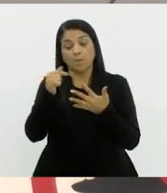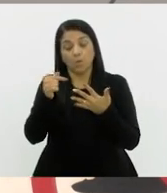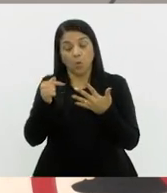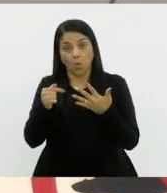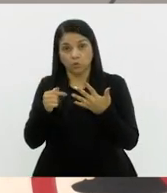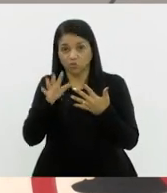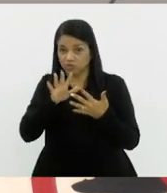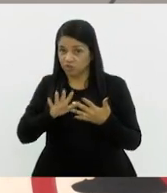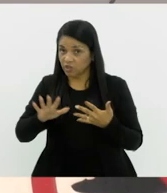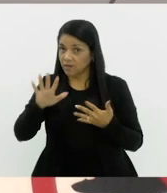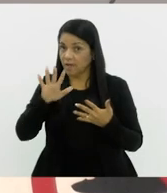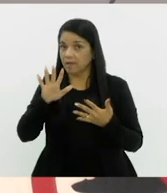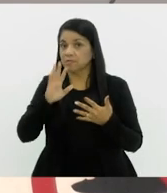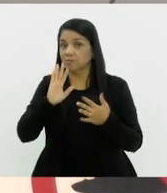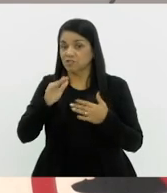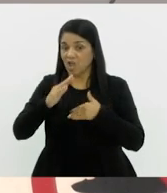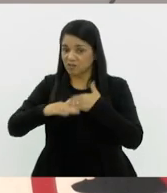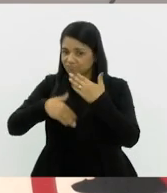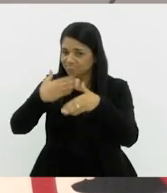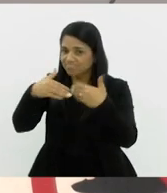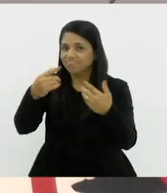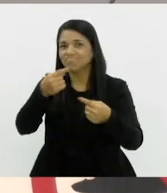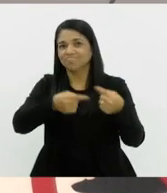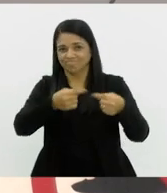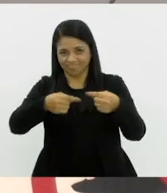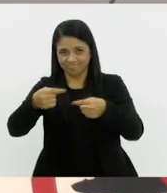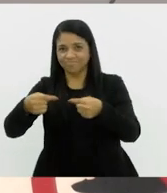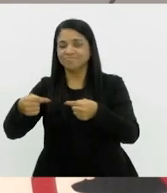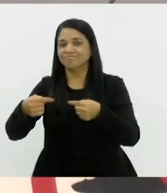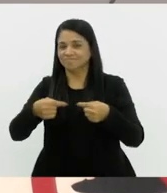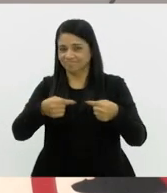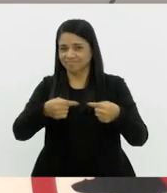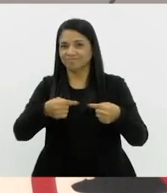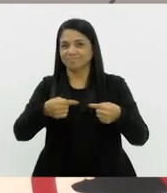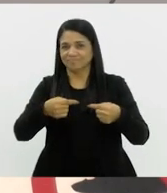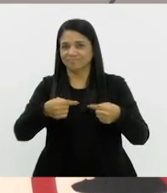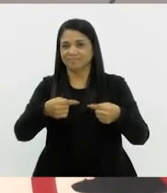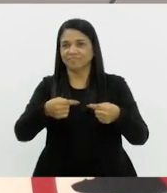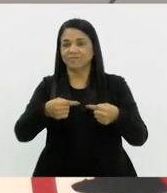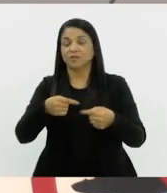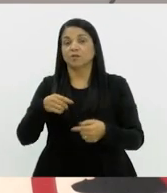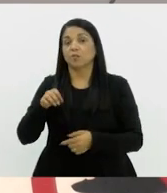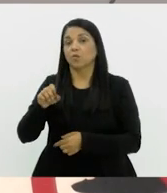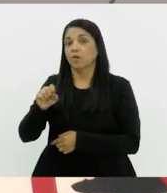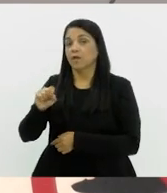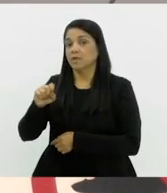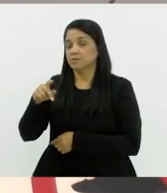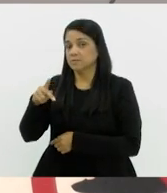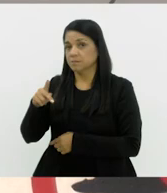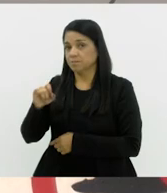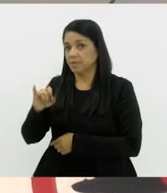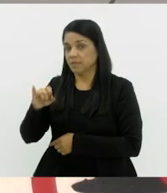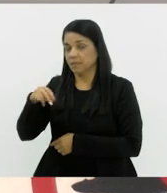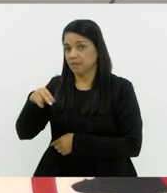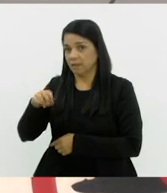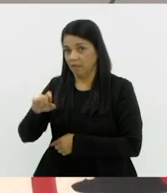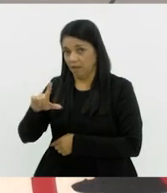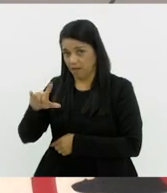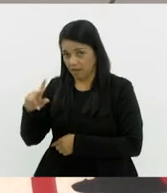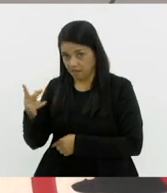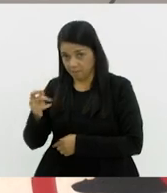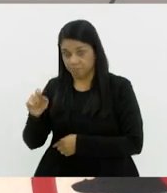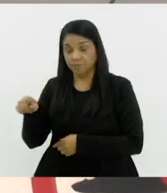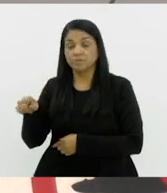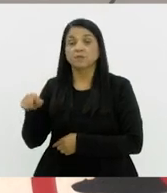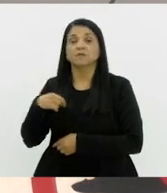como a gente já avançou mais em relação a isso, até o senhor Spinelli falou, eliminação de